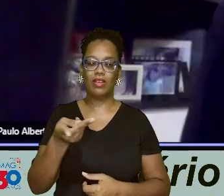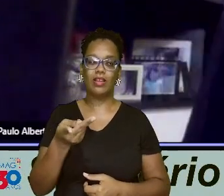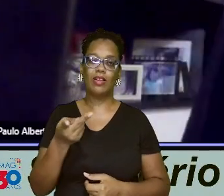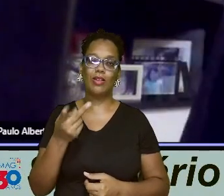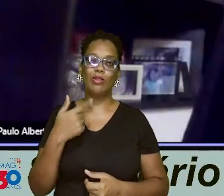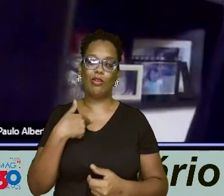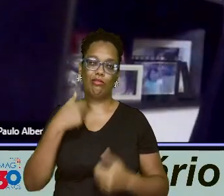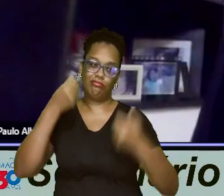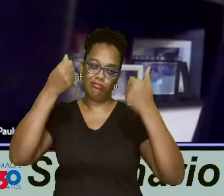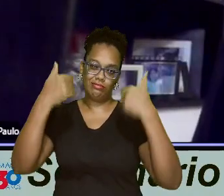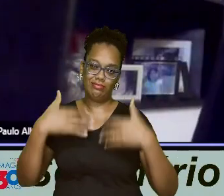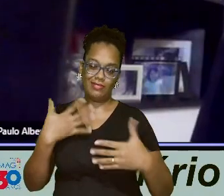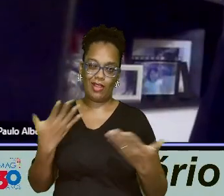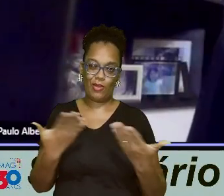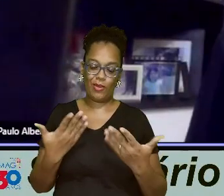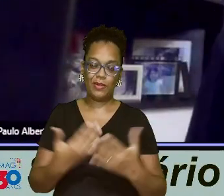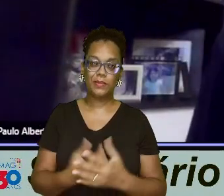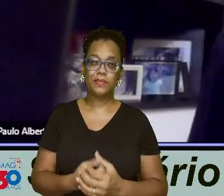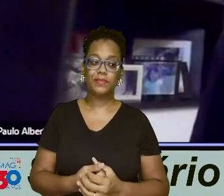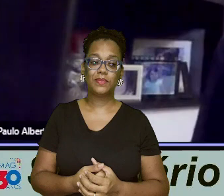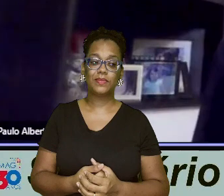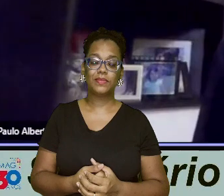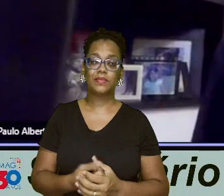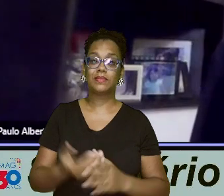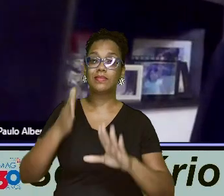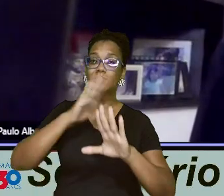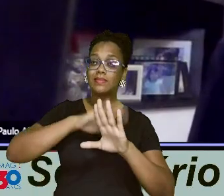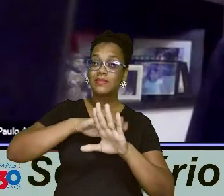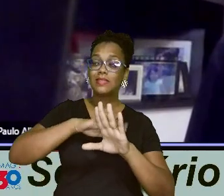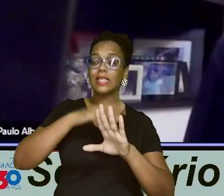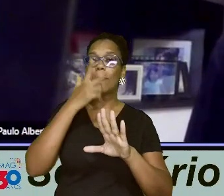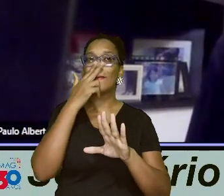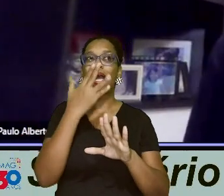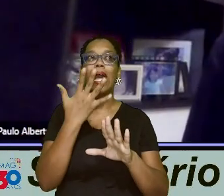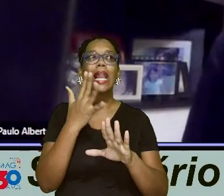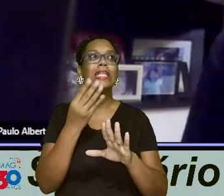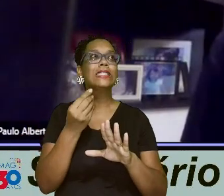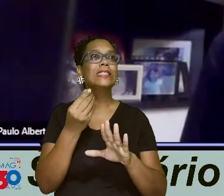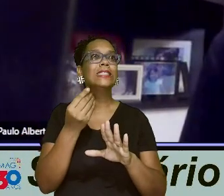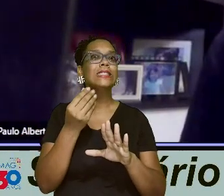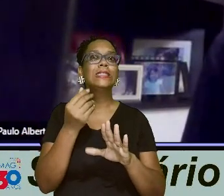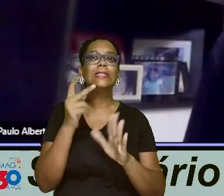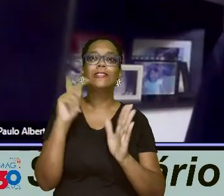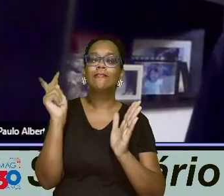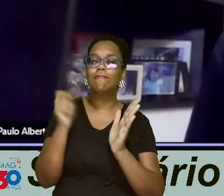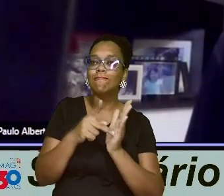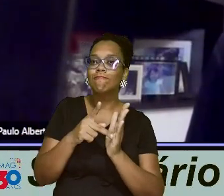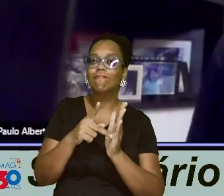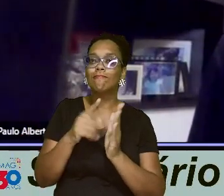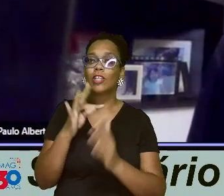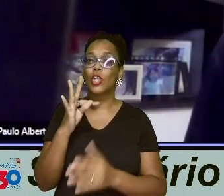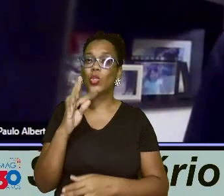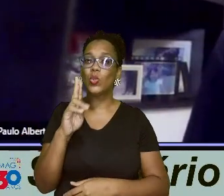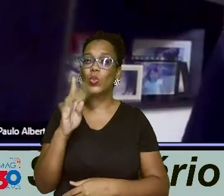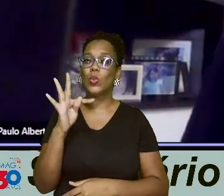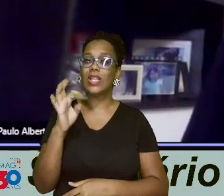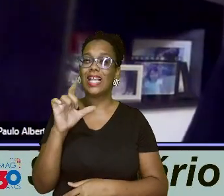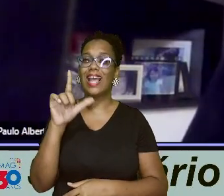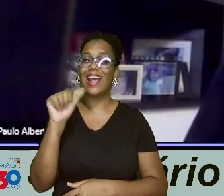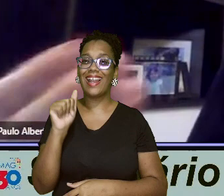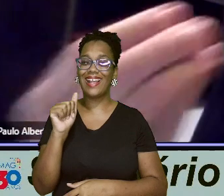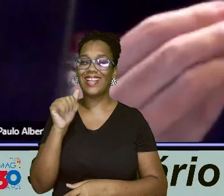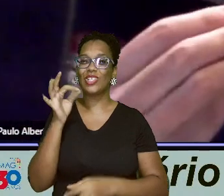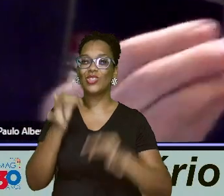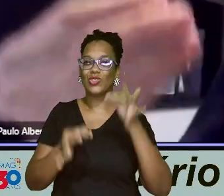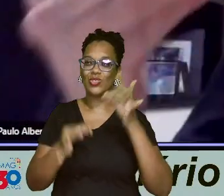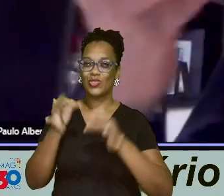aqui, de que eu vejo esse precedente como se fosse assim, um regime de verdadeira tutela jurisdicional diferenciada, que